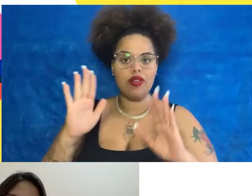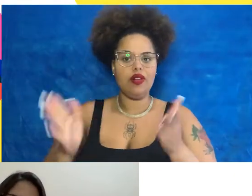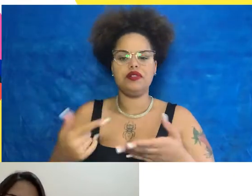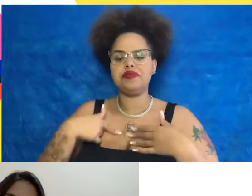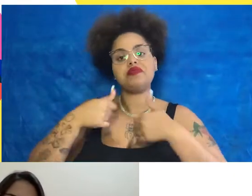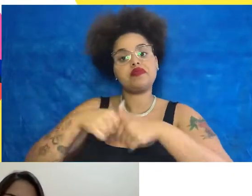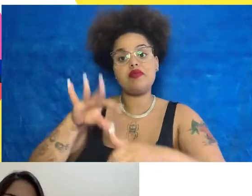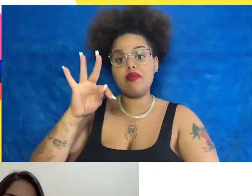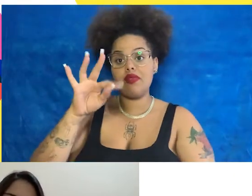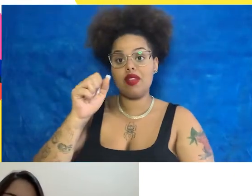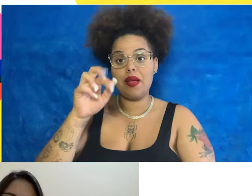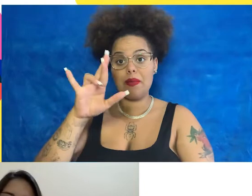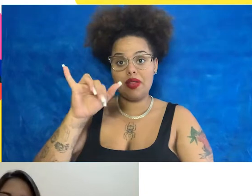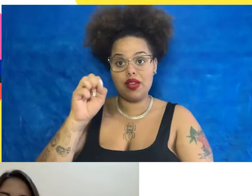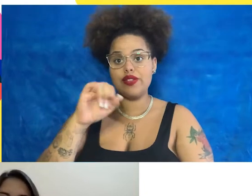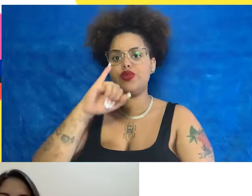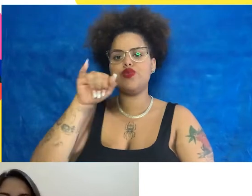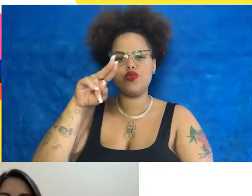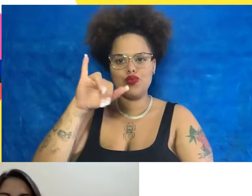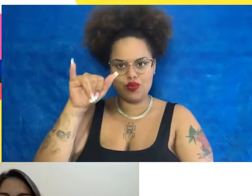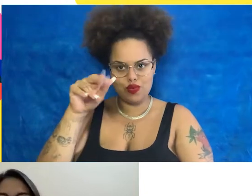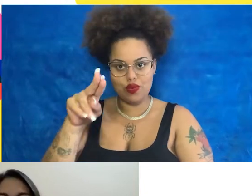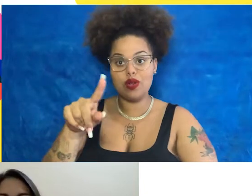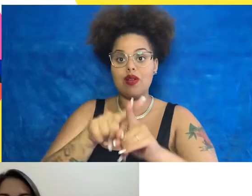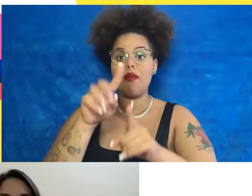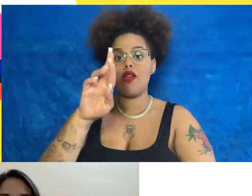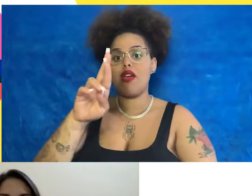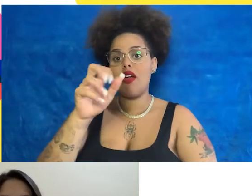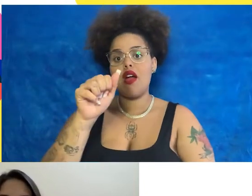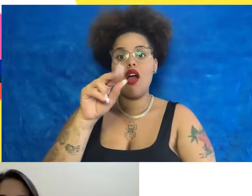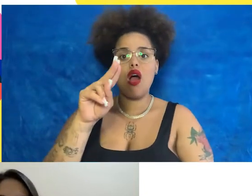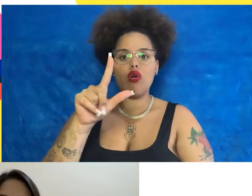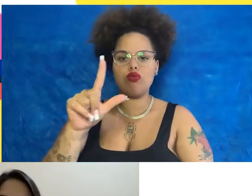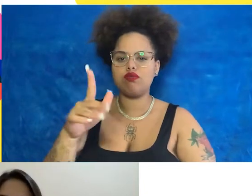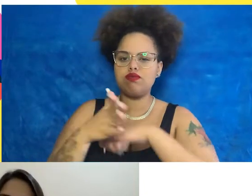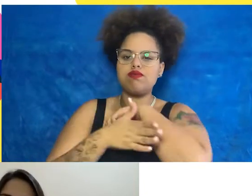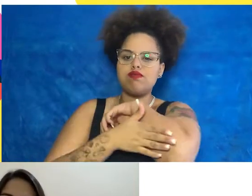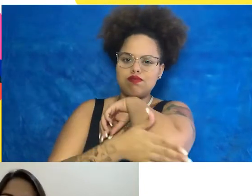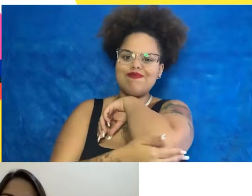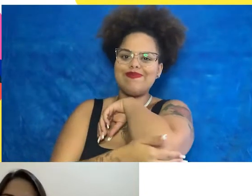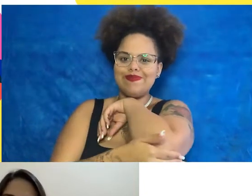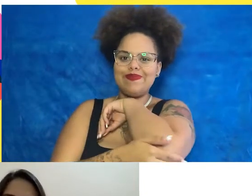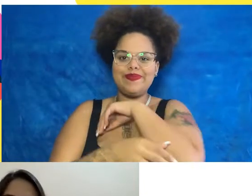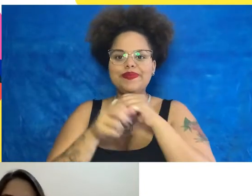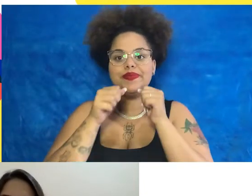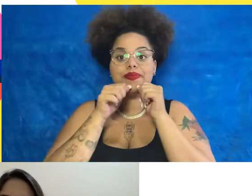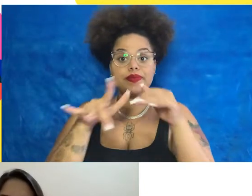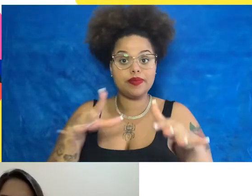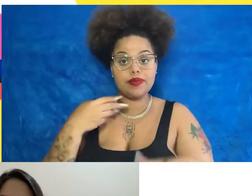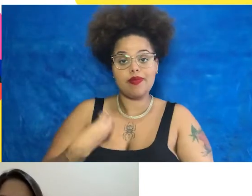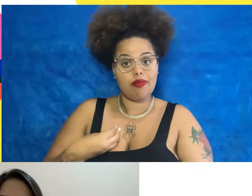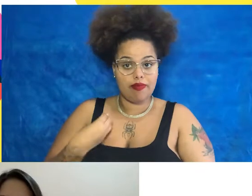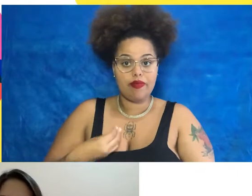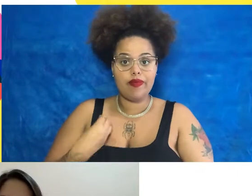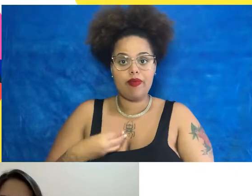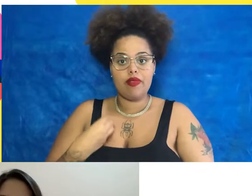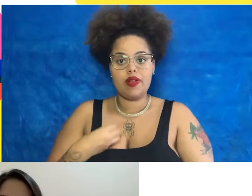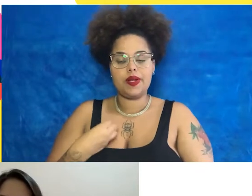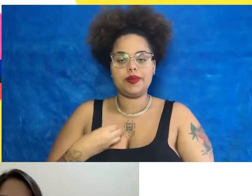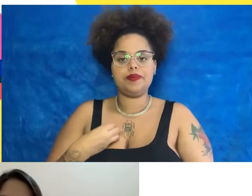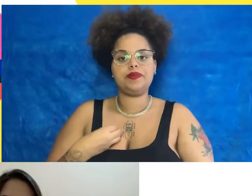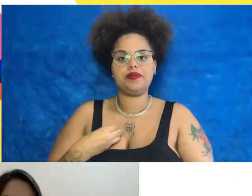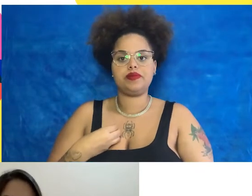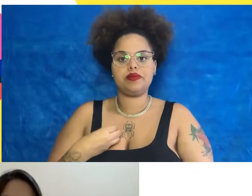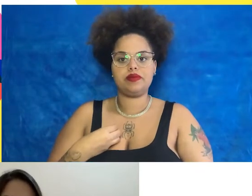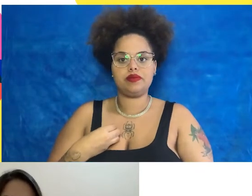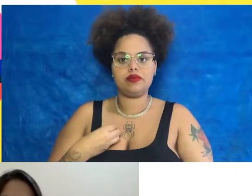eu, Tamires, Juju e Raul aí nos bastidores, na transmissão ao vivo. Quer dar